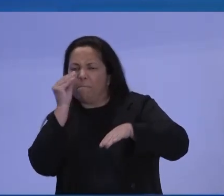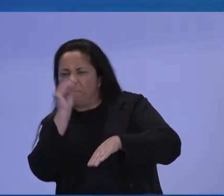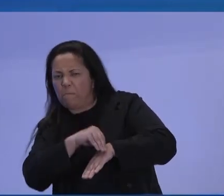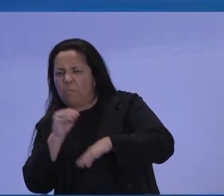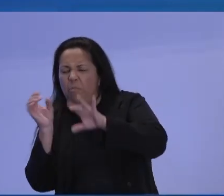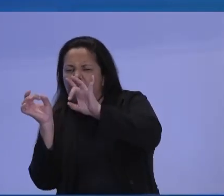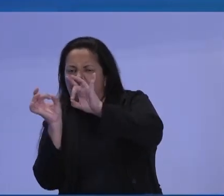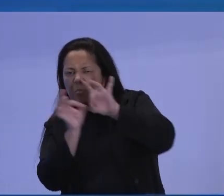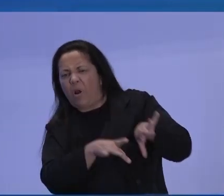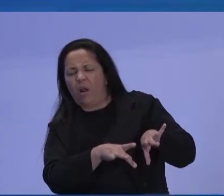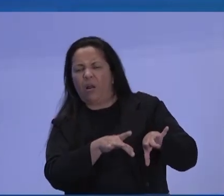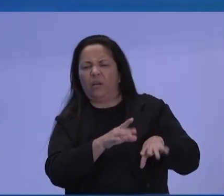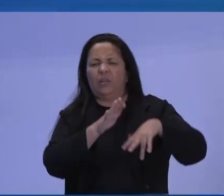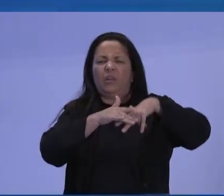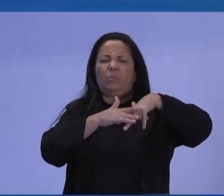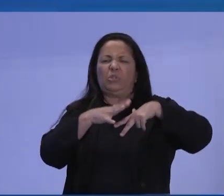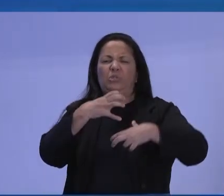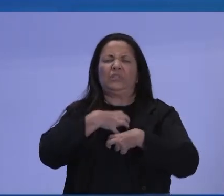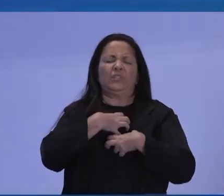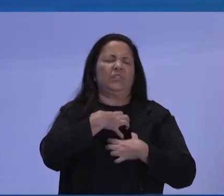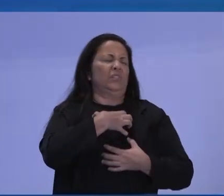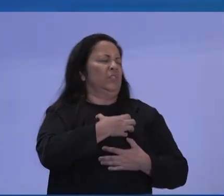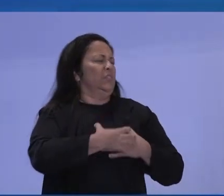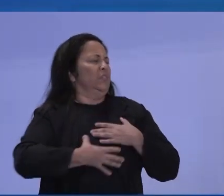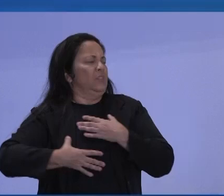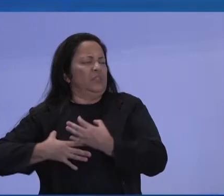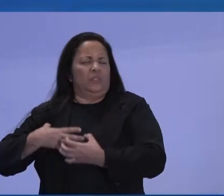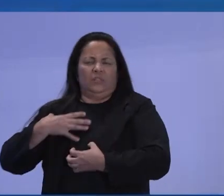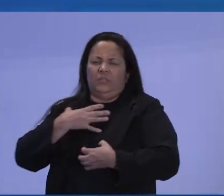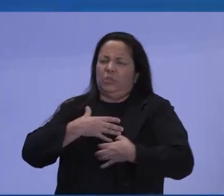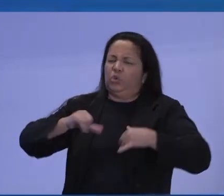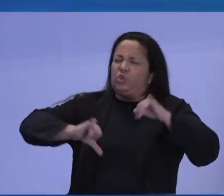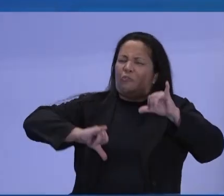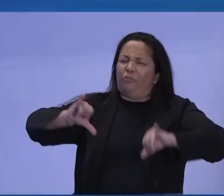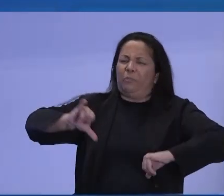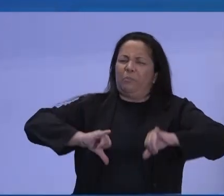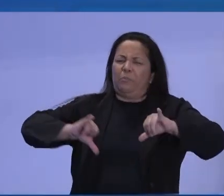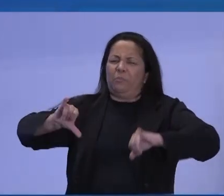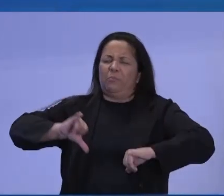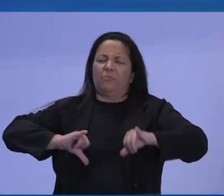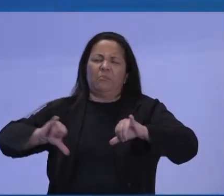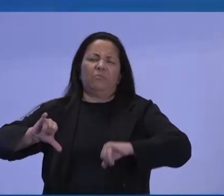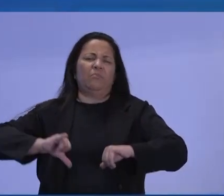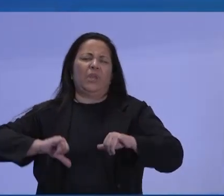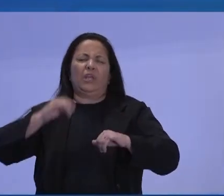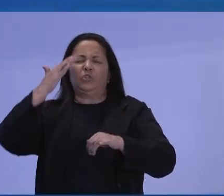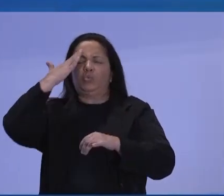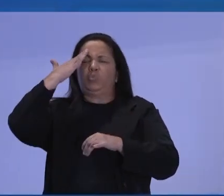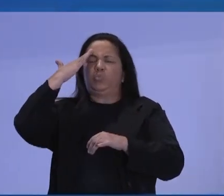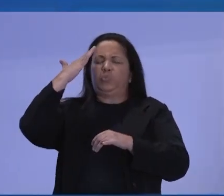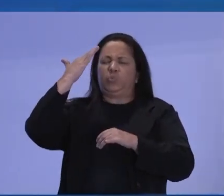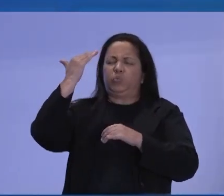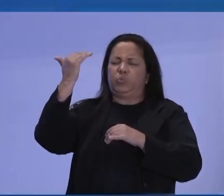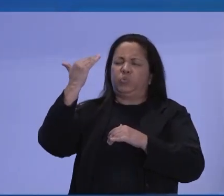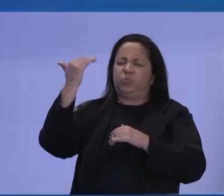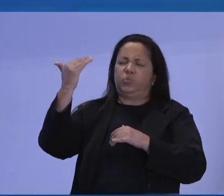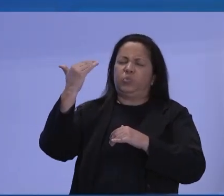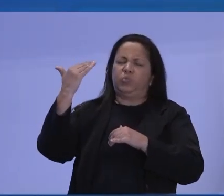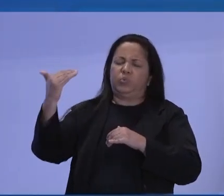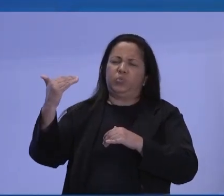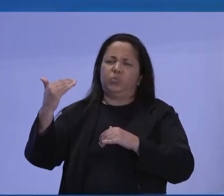sociais desconfortáveis, que trazem sofrimento psíquico e limitam o convívio social. Esta